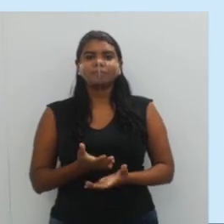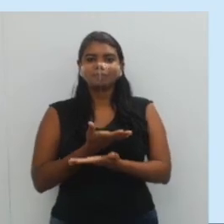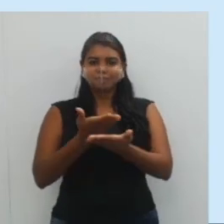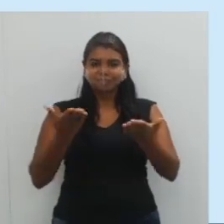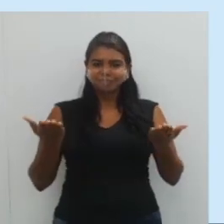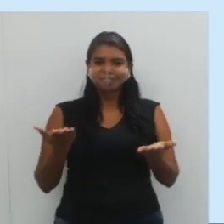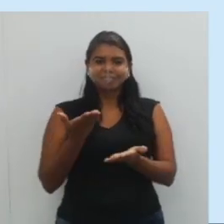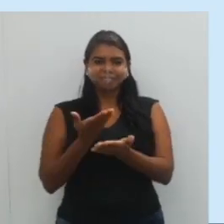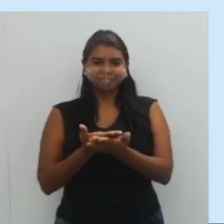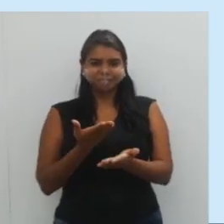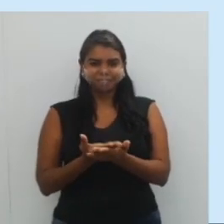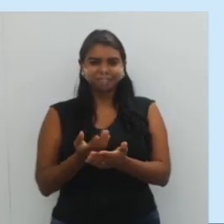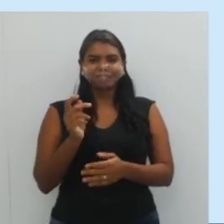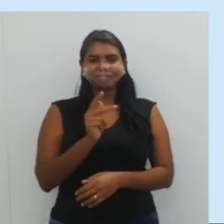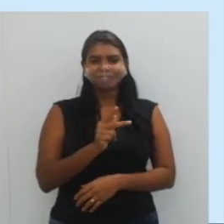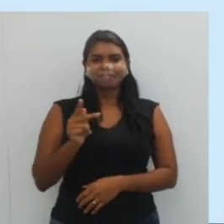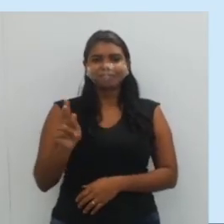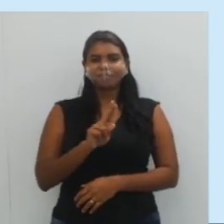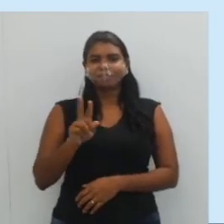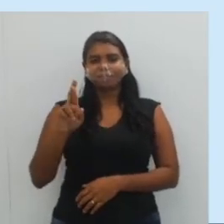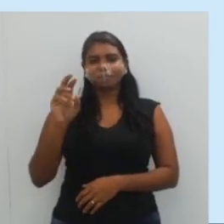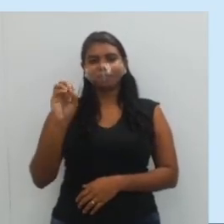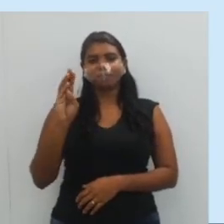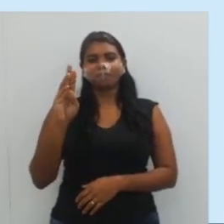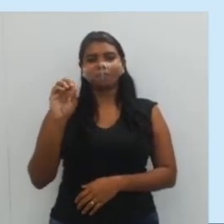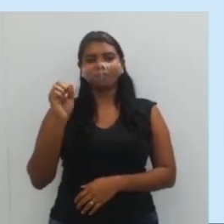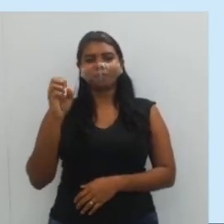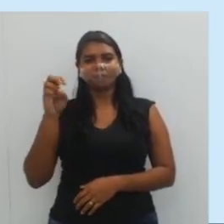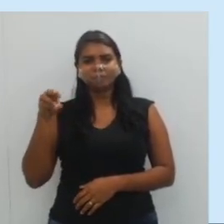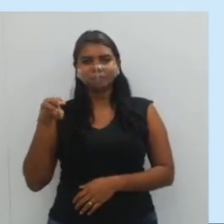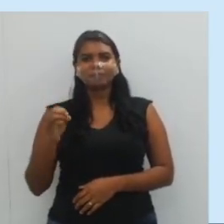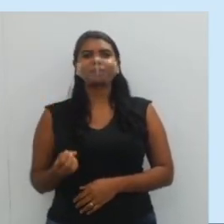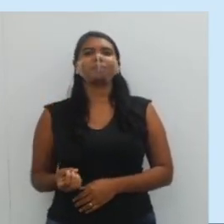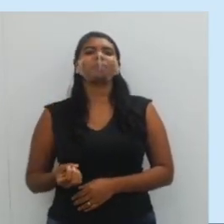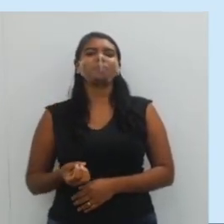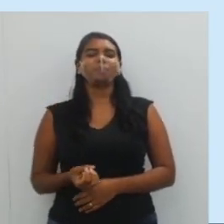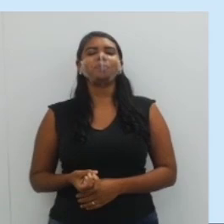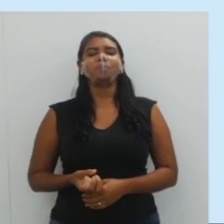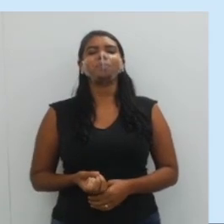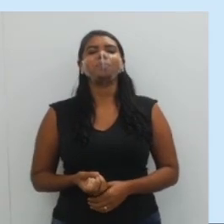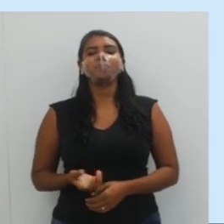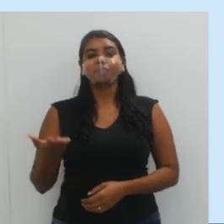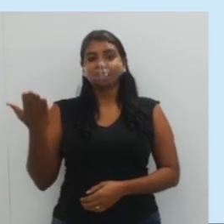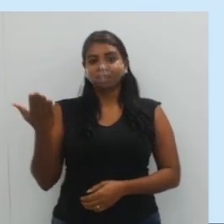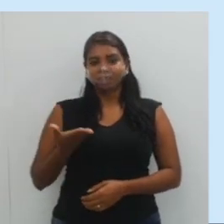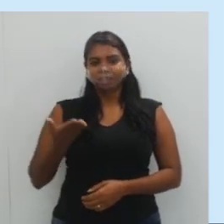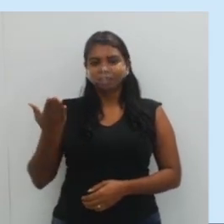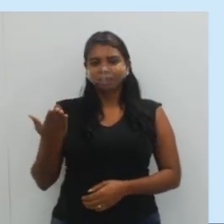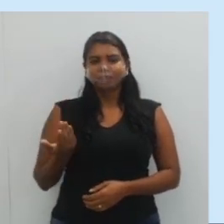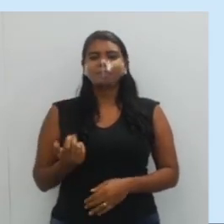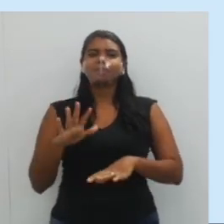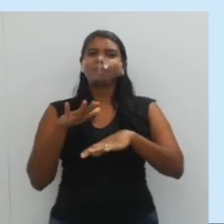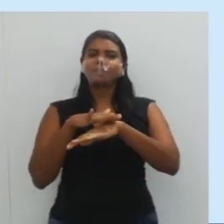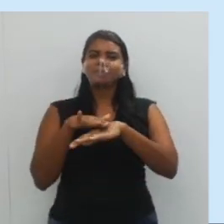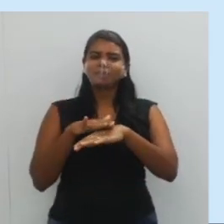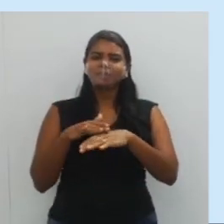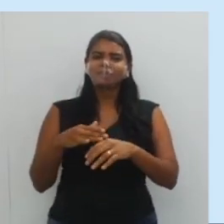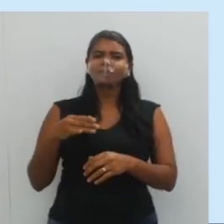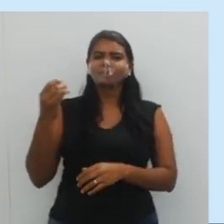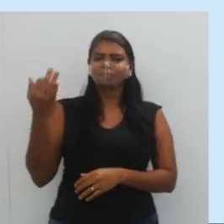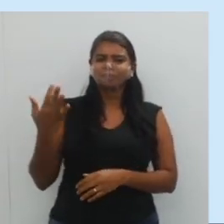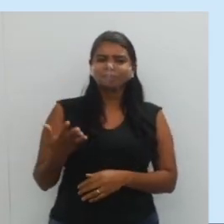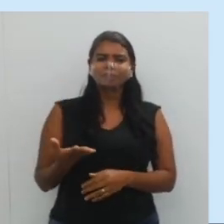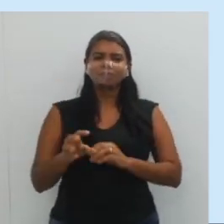Olá, estudantes! Eu sou o professor Robson Tavares, professor da GEPAF, e hoje nós vamos conversar um pouco